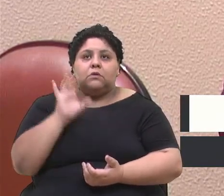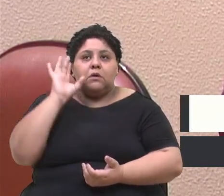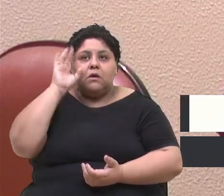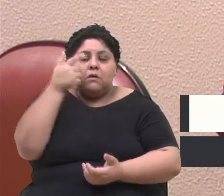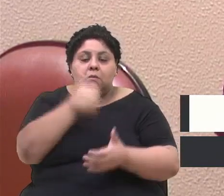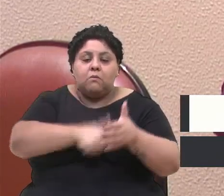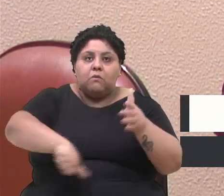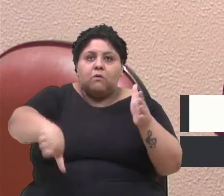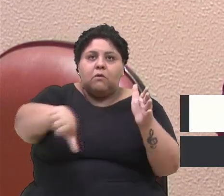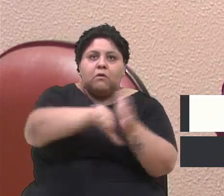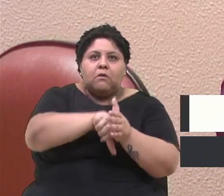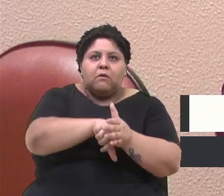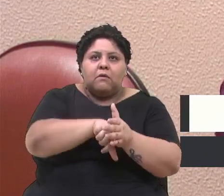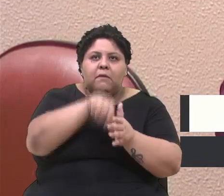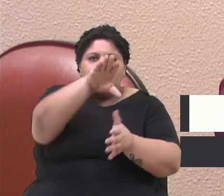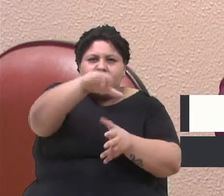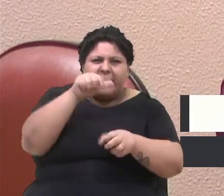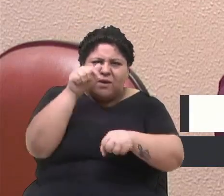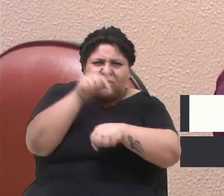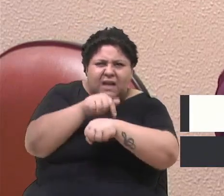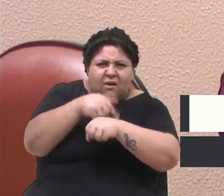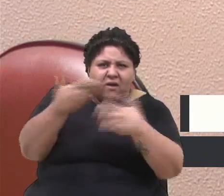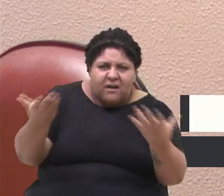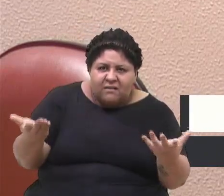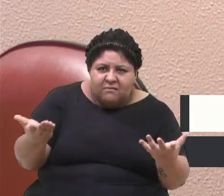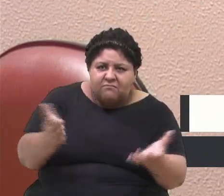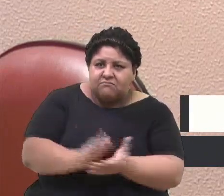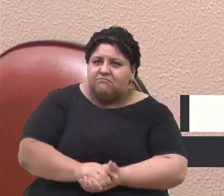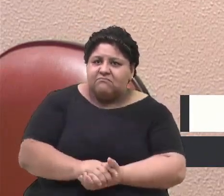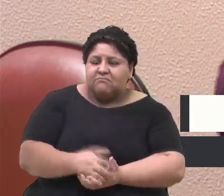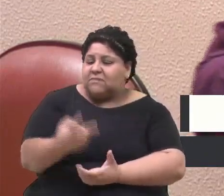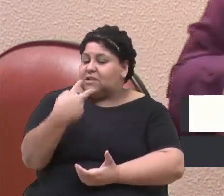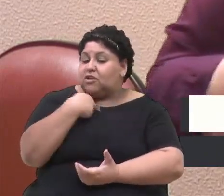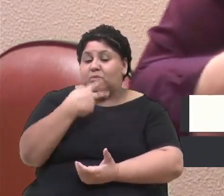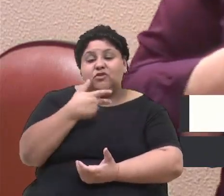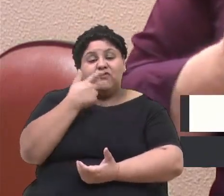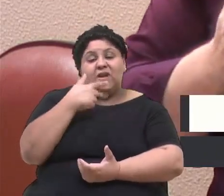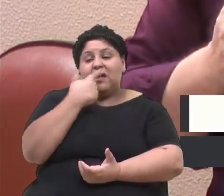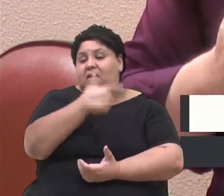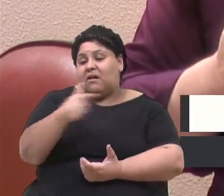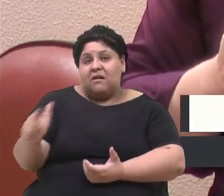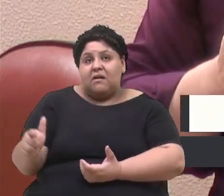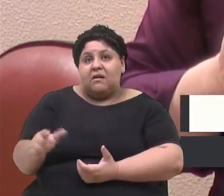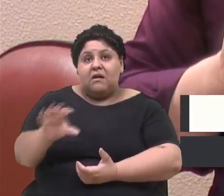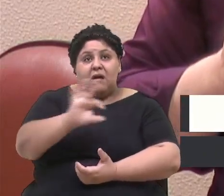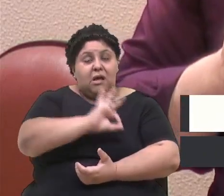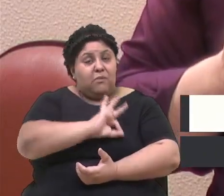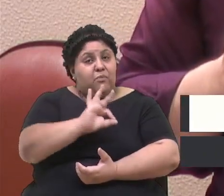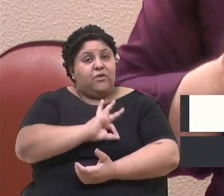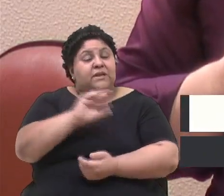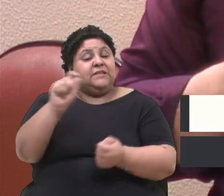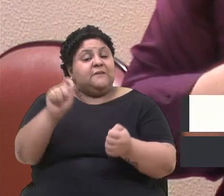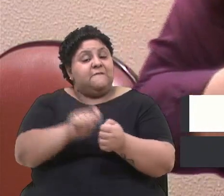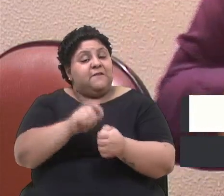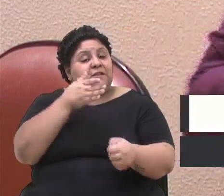é pego em flagrante, acontece isso. Então, eu não posso dizer outra coisa. A polícia fez a sua parte. Quem não